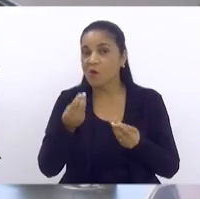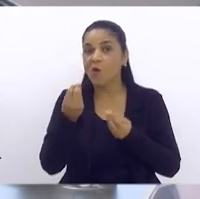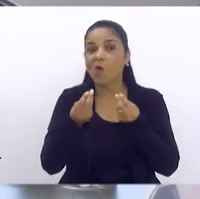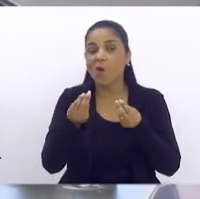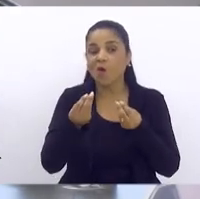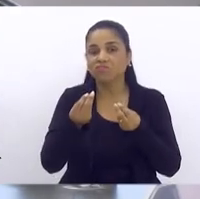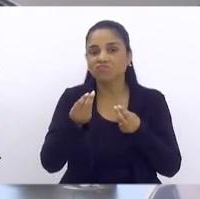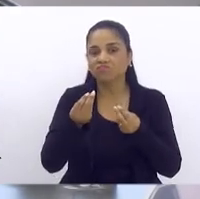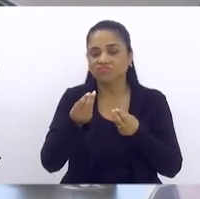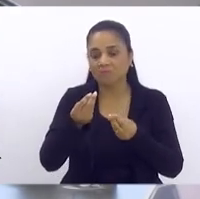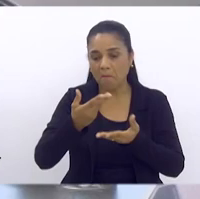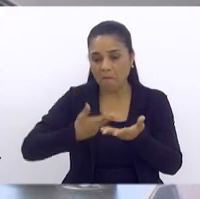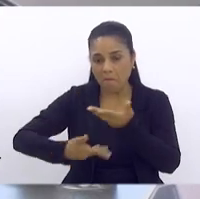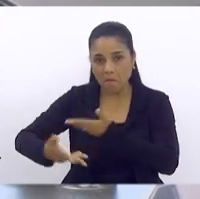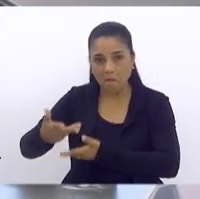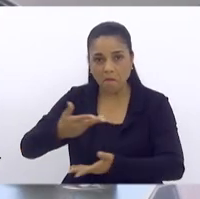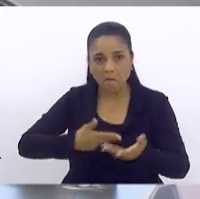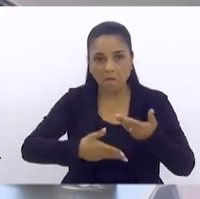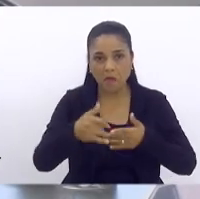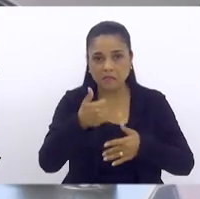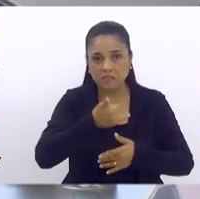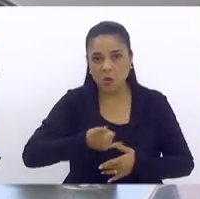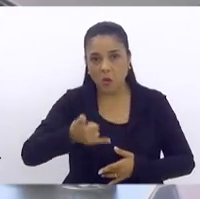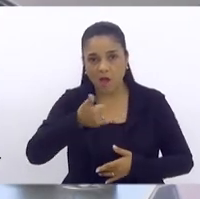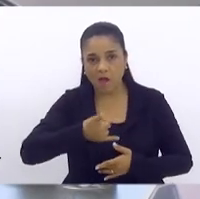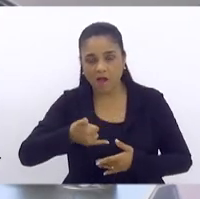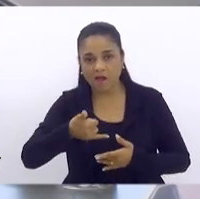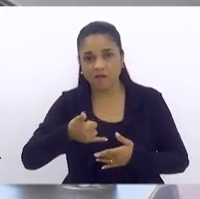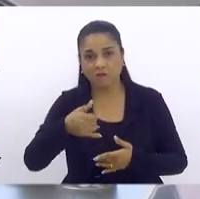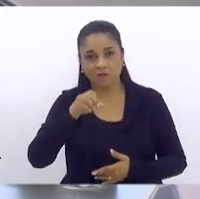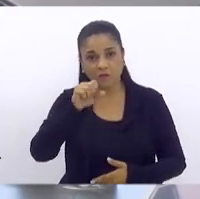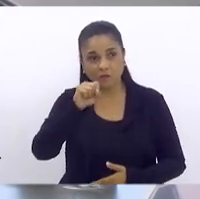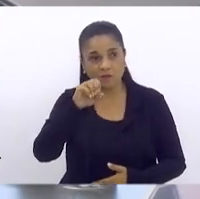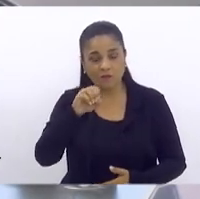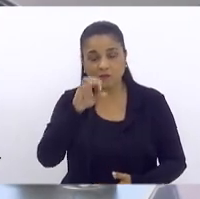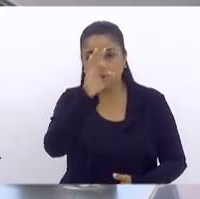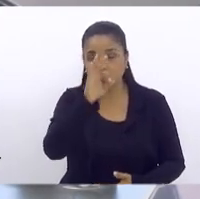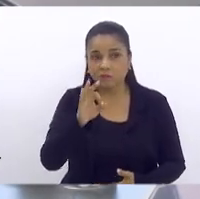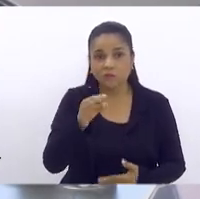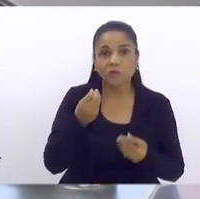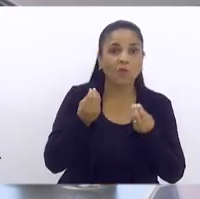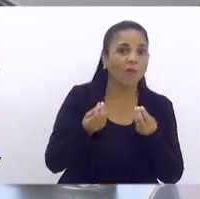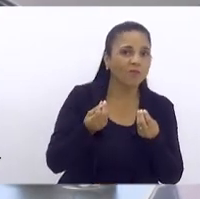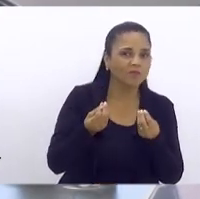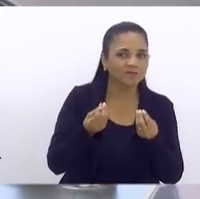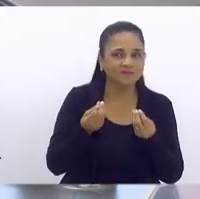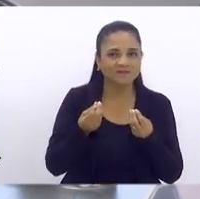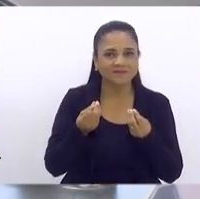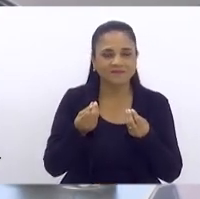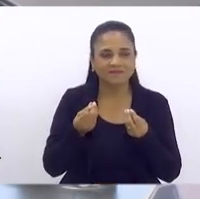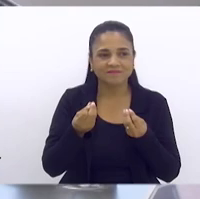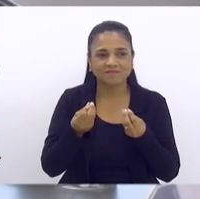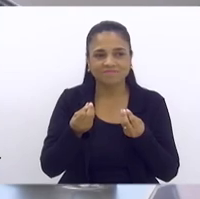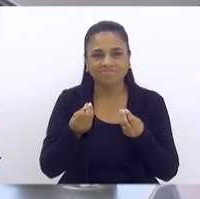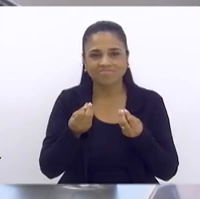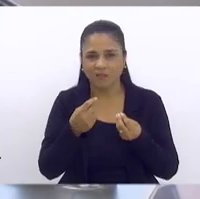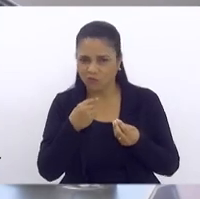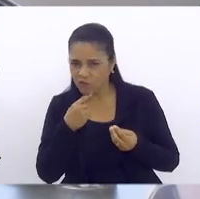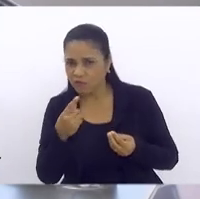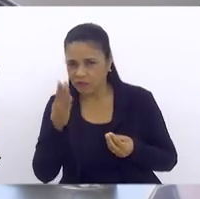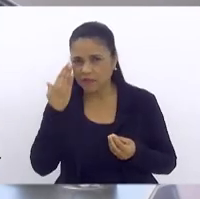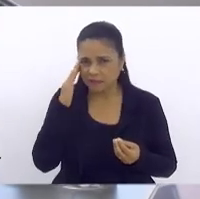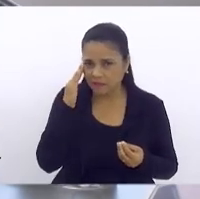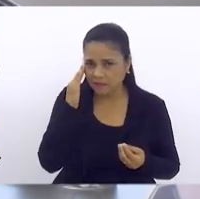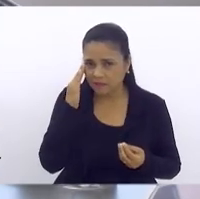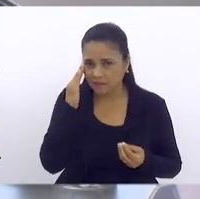rotatividade desses celulares. E esse número assustador do 80%, como é que o outro lado... Você está entendendo a dúvida? Uhum. Por